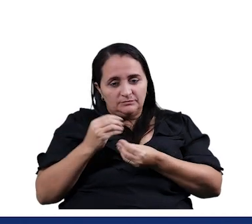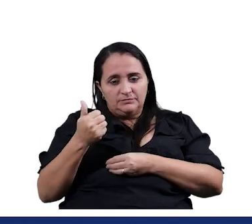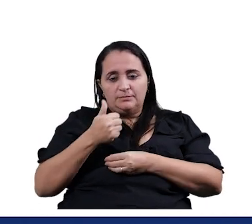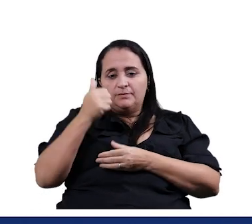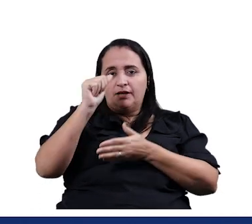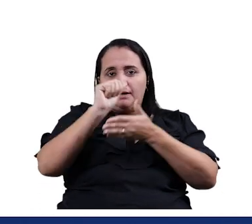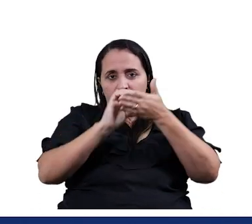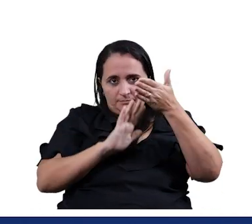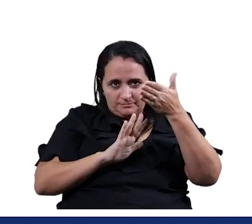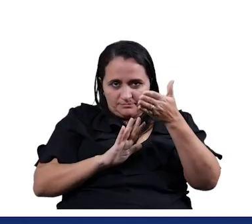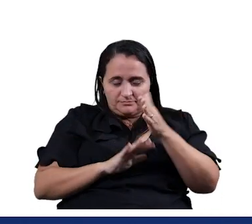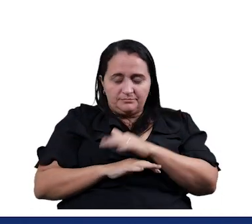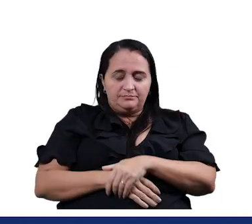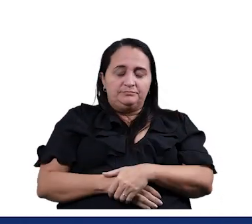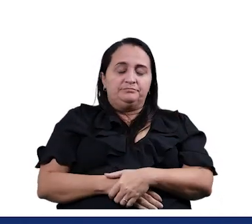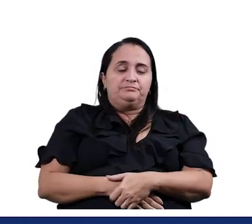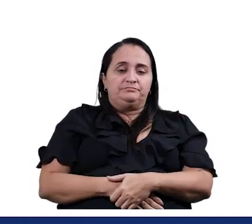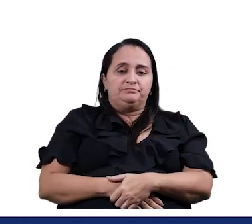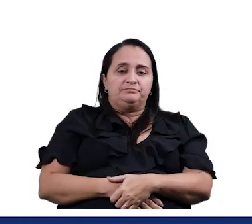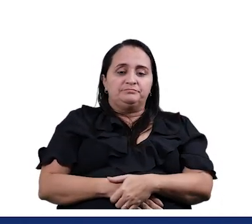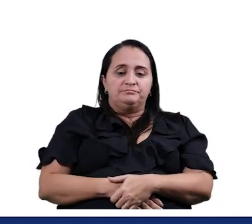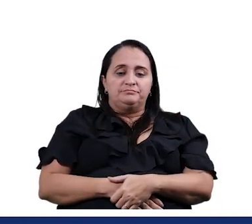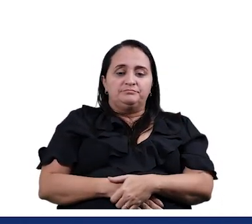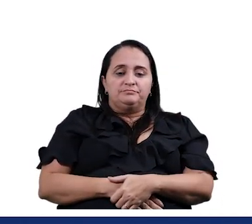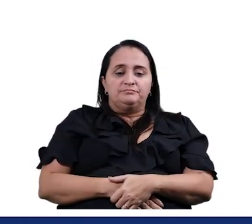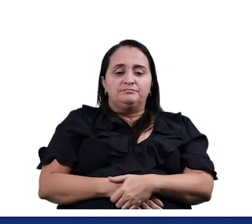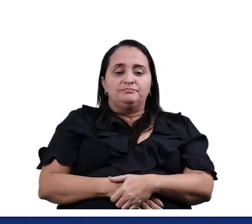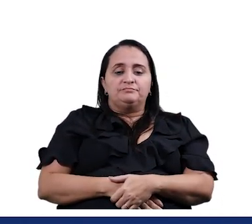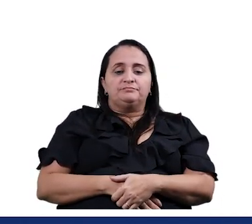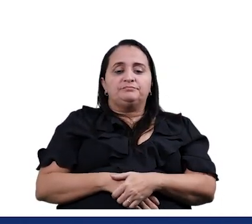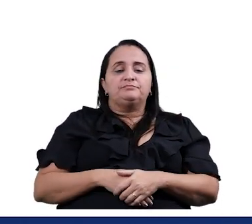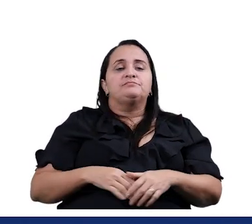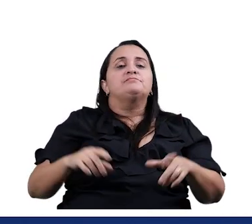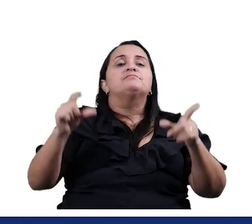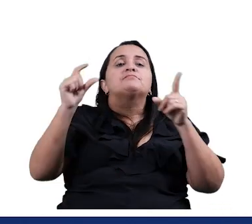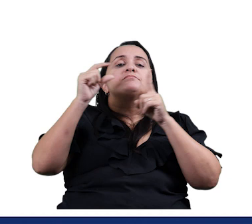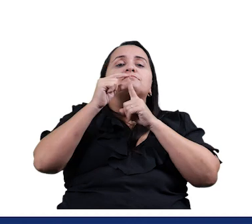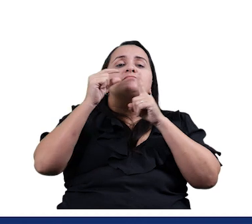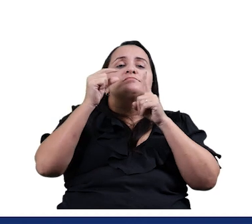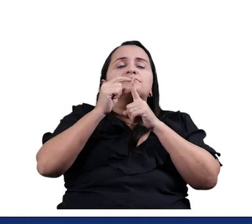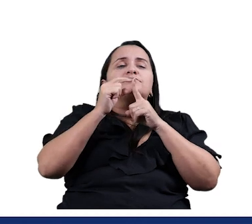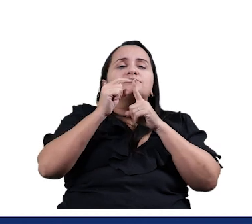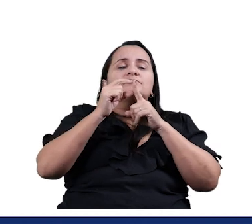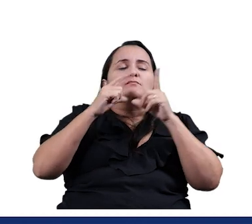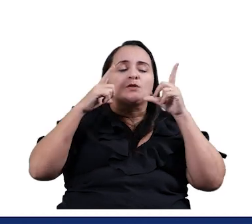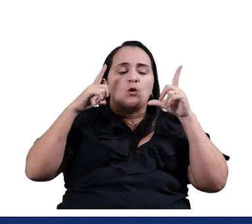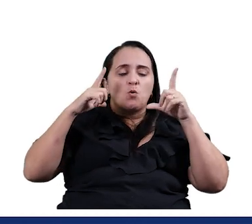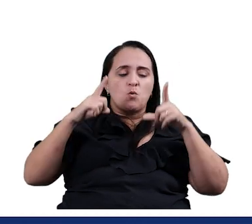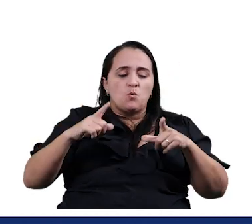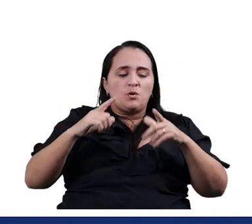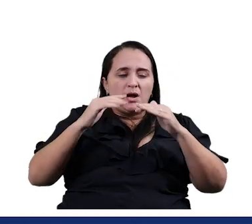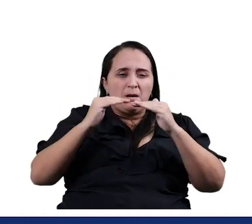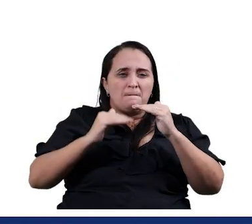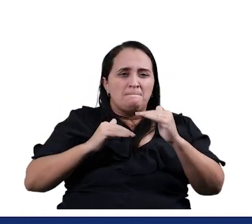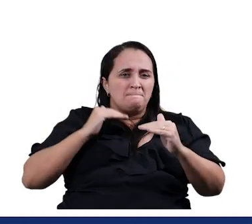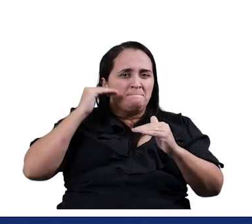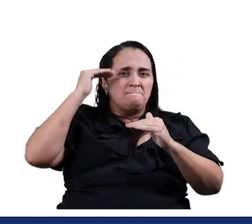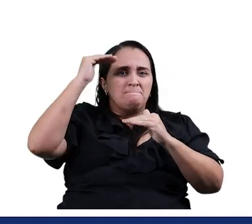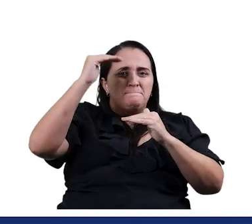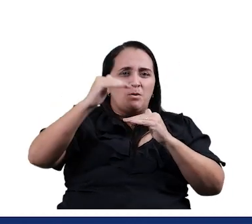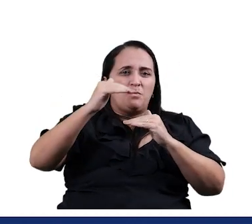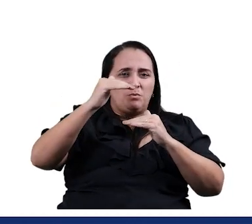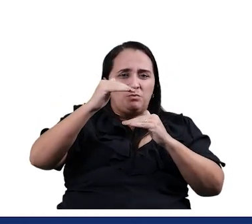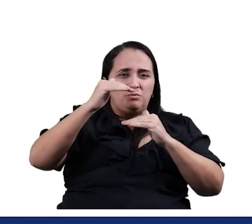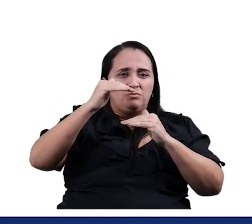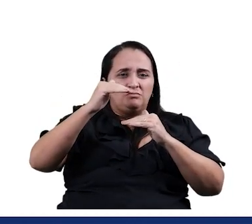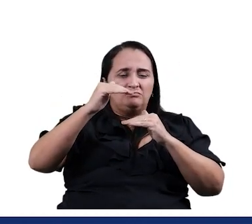primeira questão. A expressão lugar mais alto do pódio tem o mesmo significado, ou